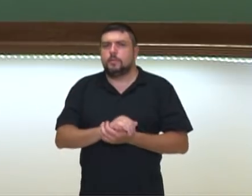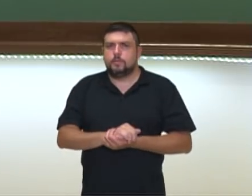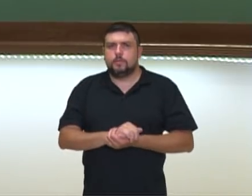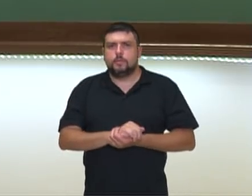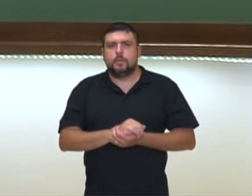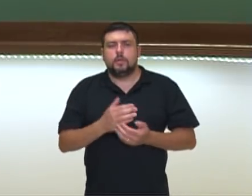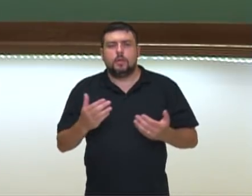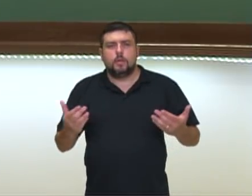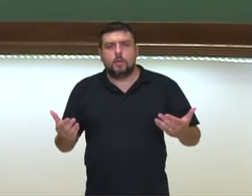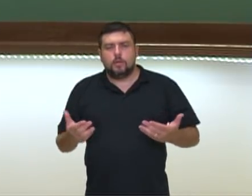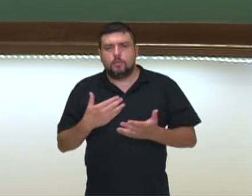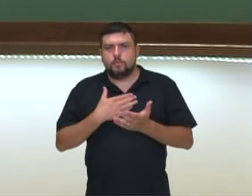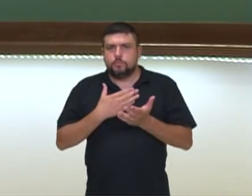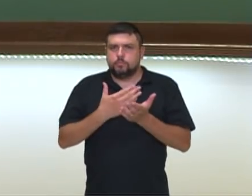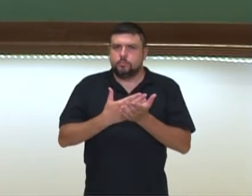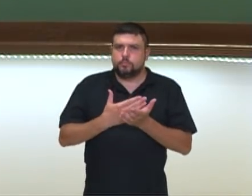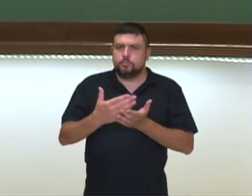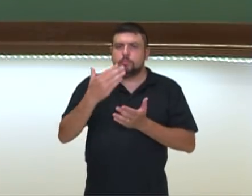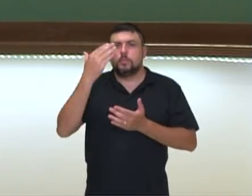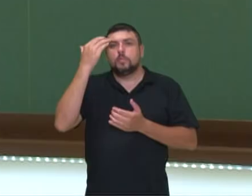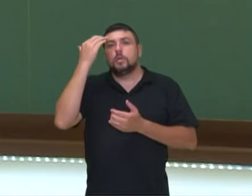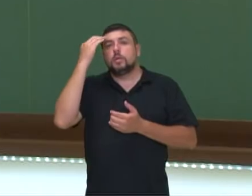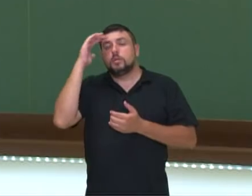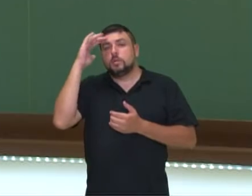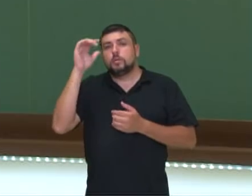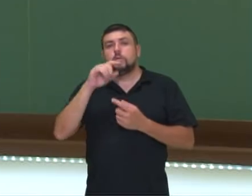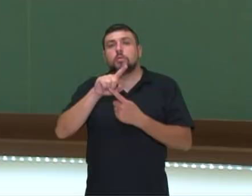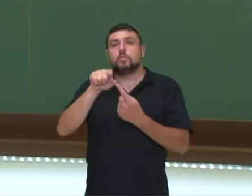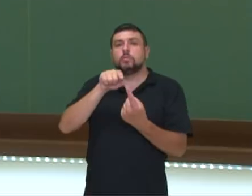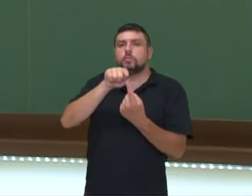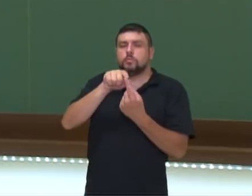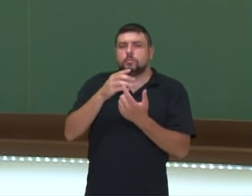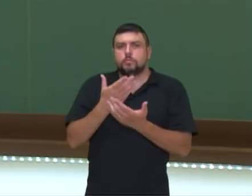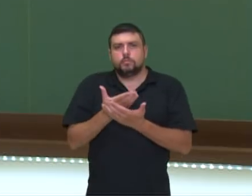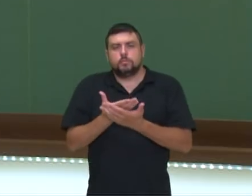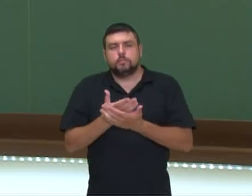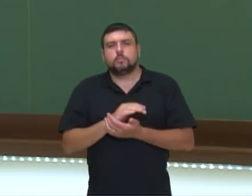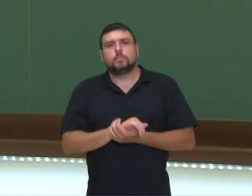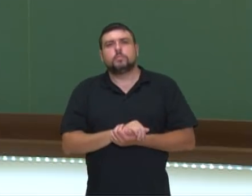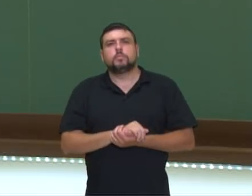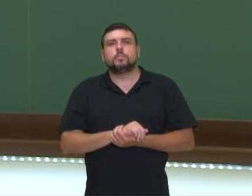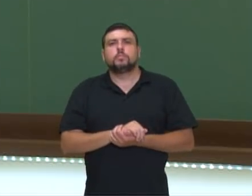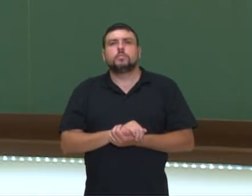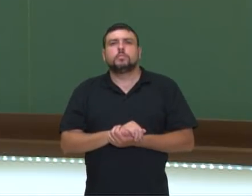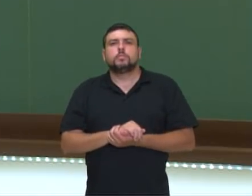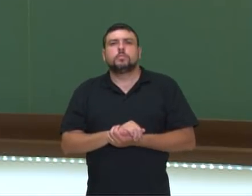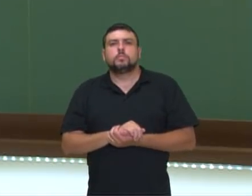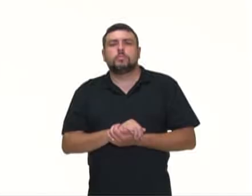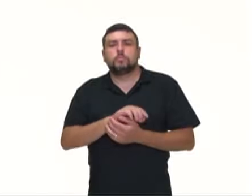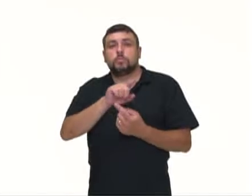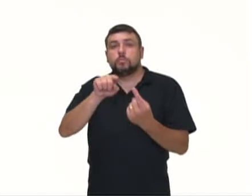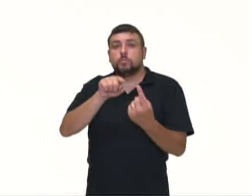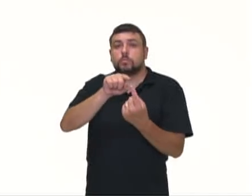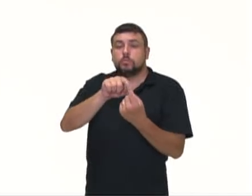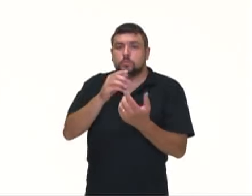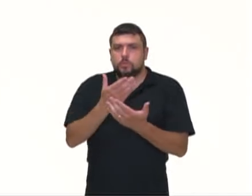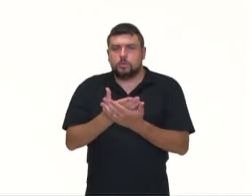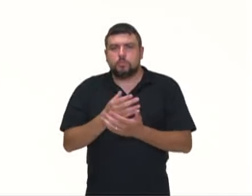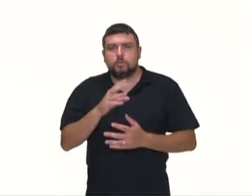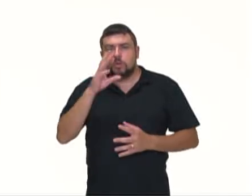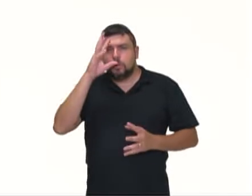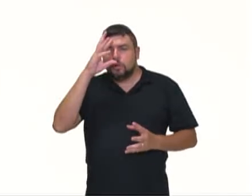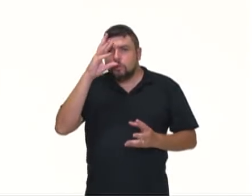vamos começar entendendo aí o objetivo da nossa aula. Então, o objetivo da nossa aula é compreender as